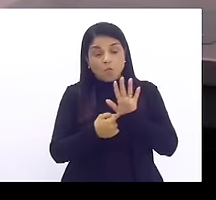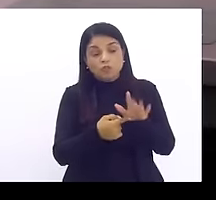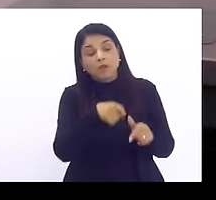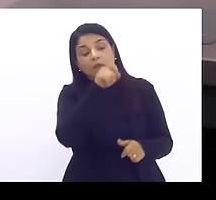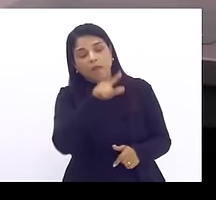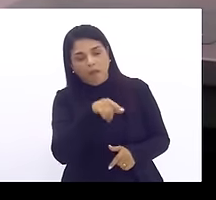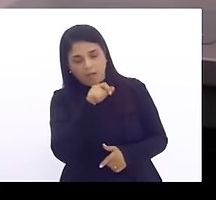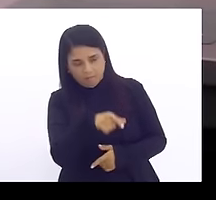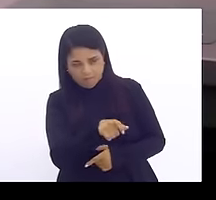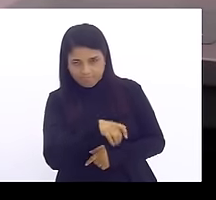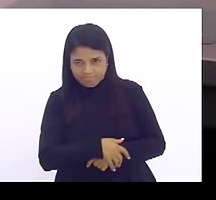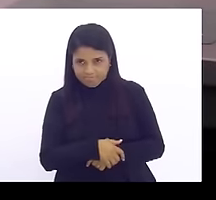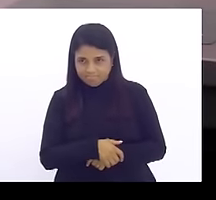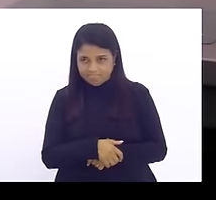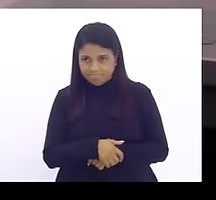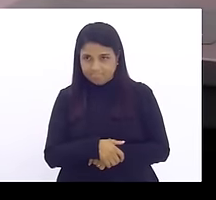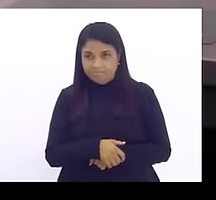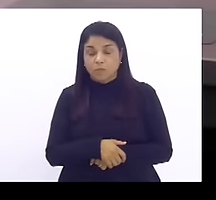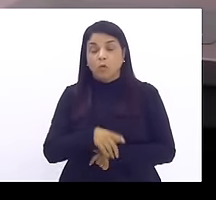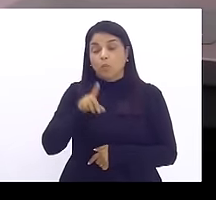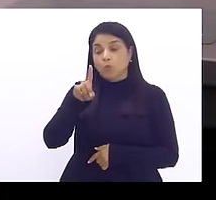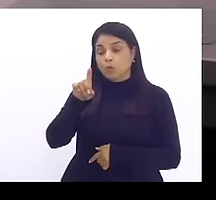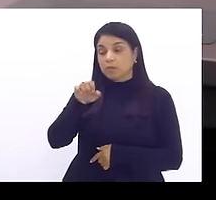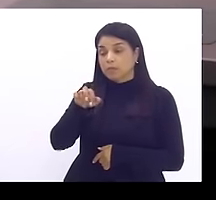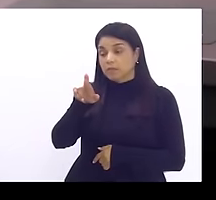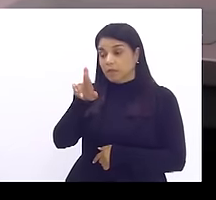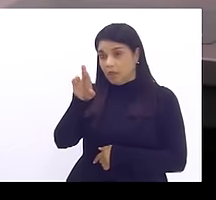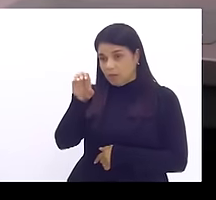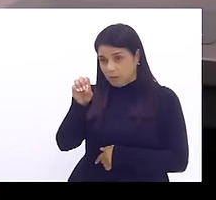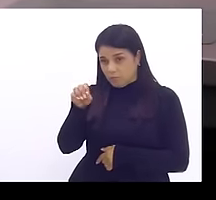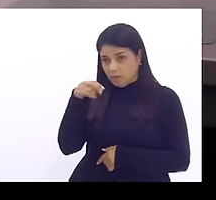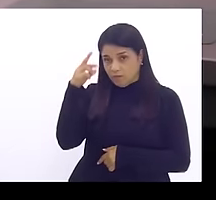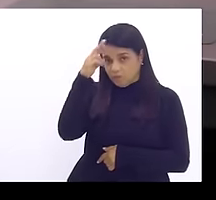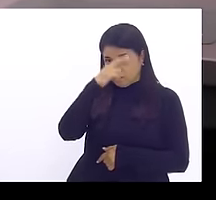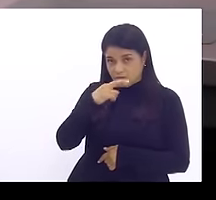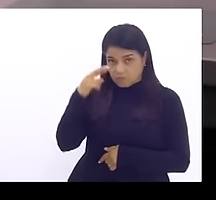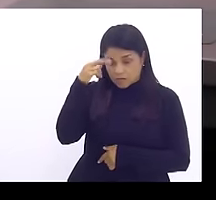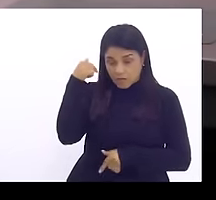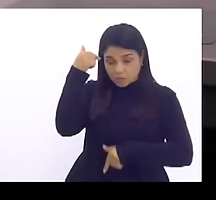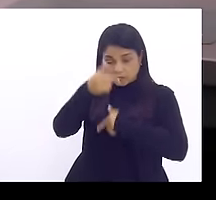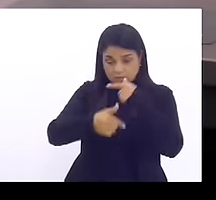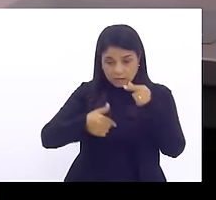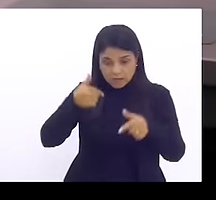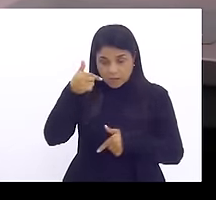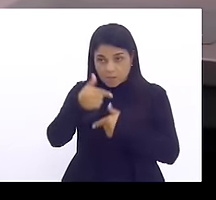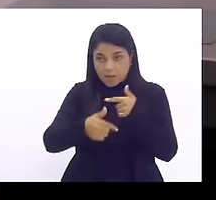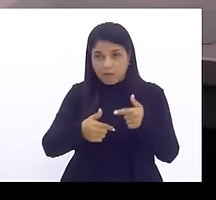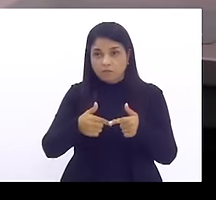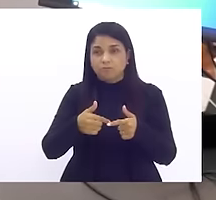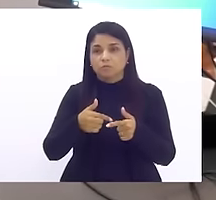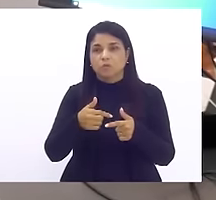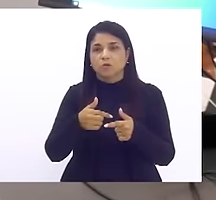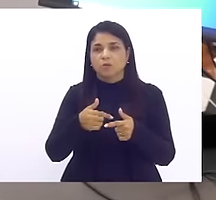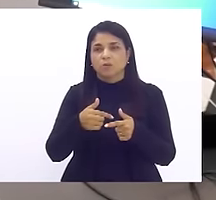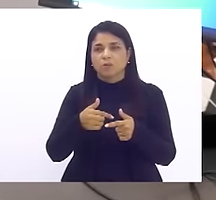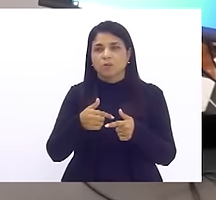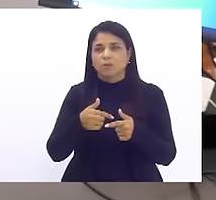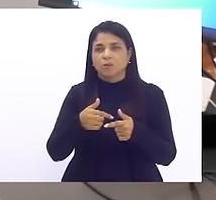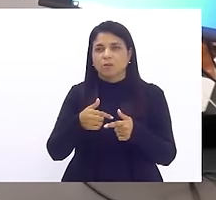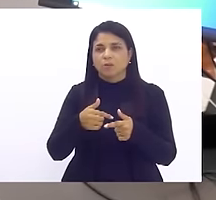Quem foi por isso que eu tô falando ao senhor que o Detro os fiscais do Detran trabalham para o transporte legal o quê